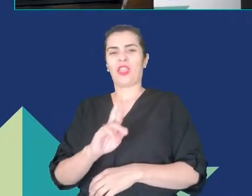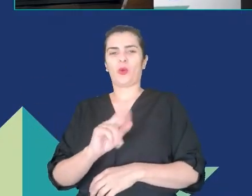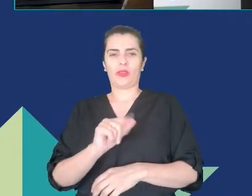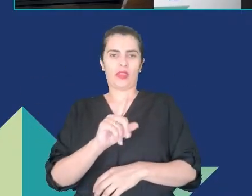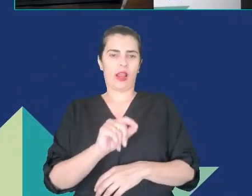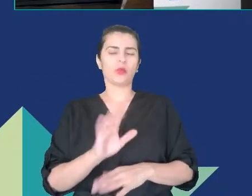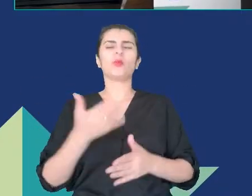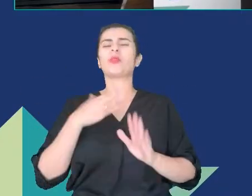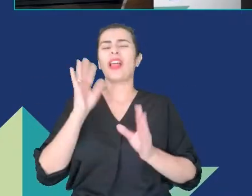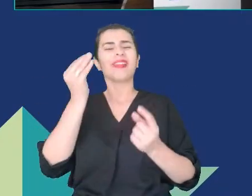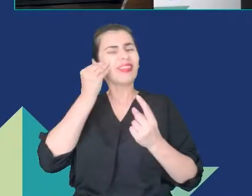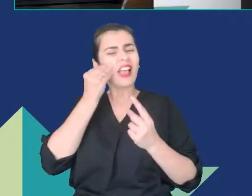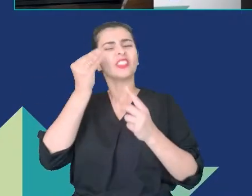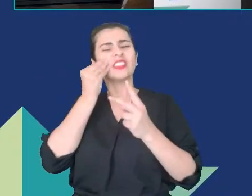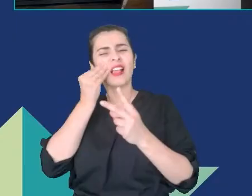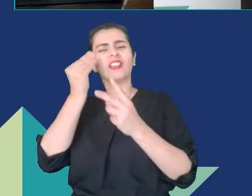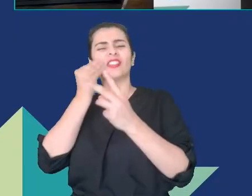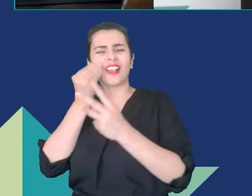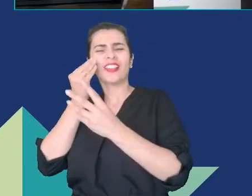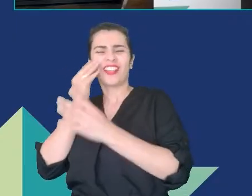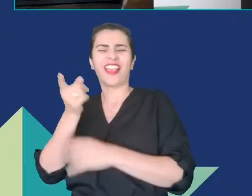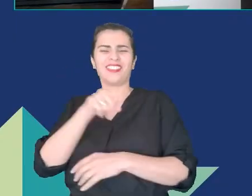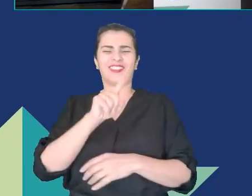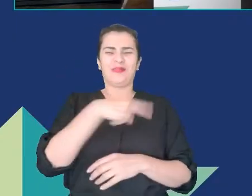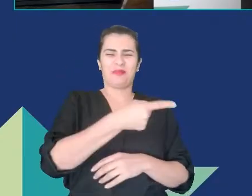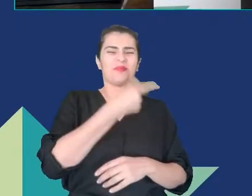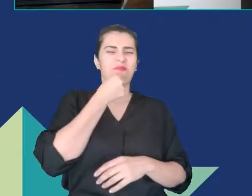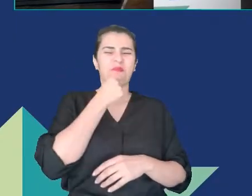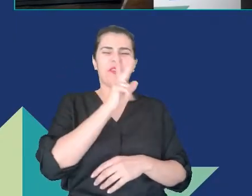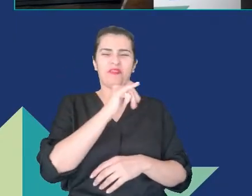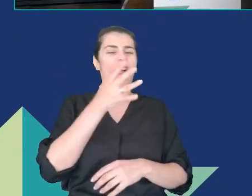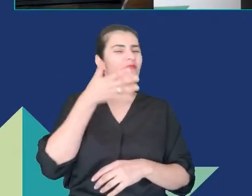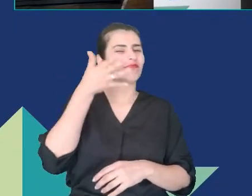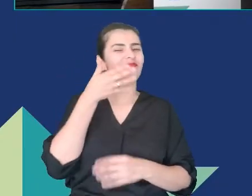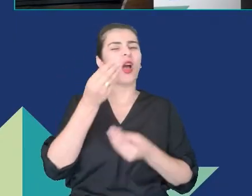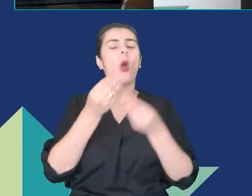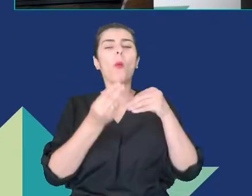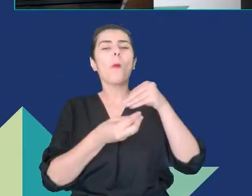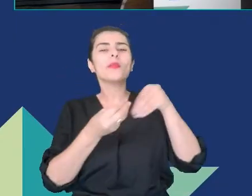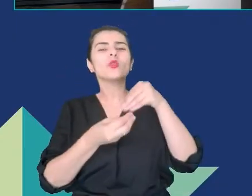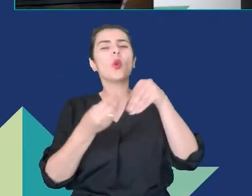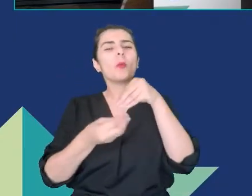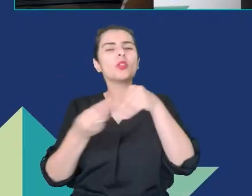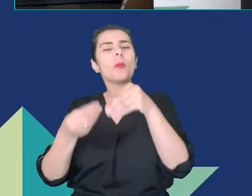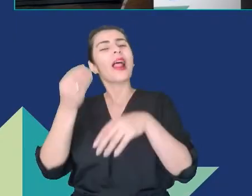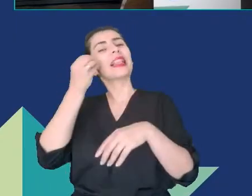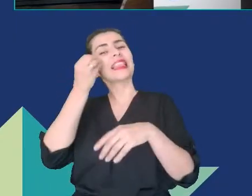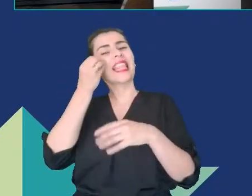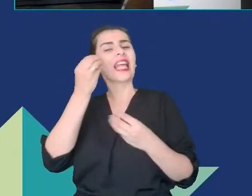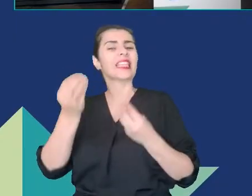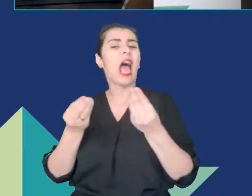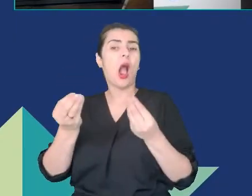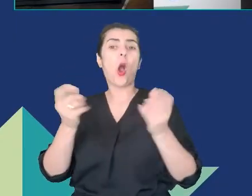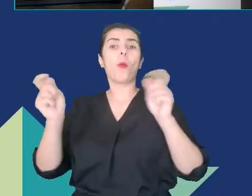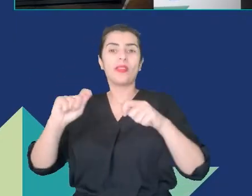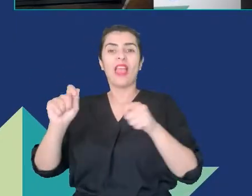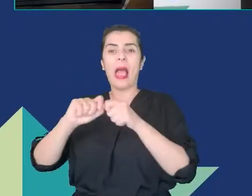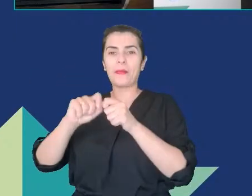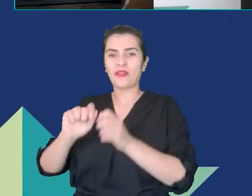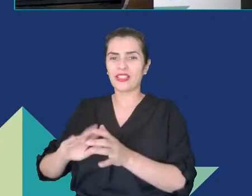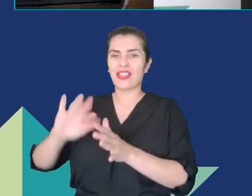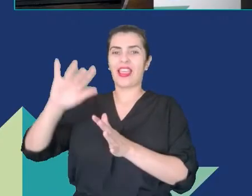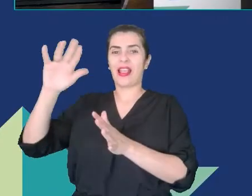rejeitos, o Wanderson vai falar um pouquinho mais sobre essas misturas possíveis de rejeitos que a gente pode empilhar, mas eu vou focar um pouquinho numa